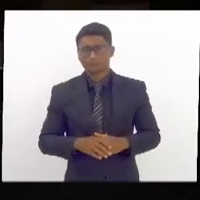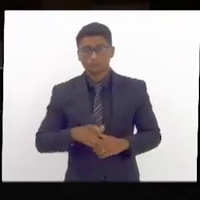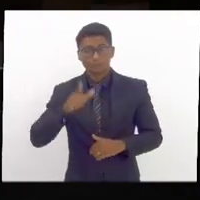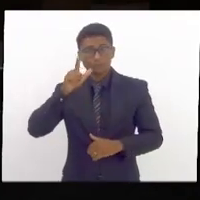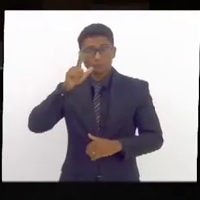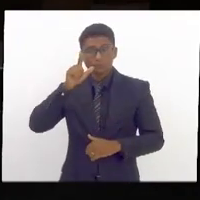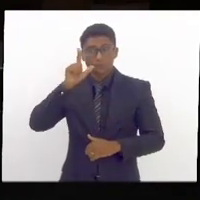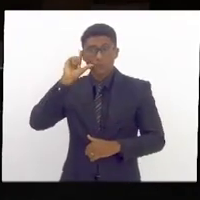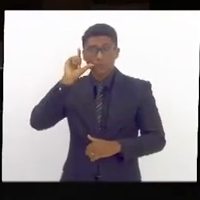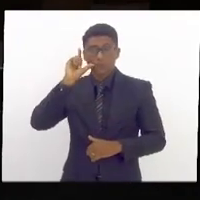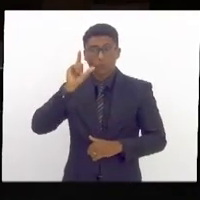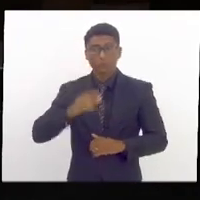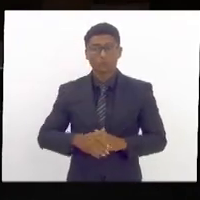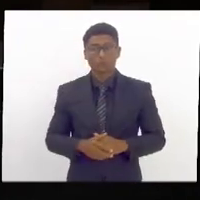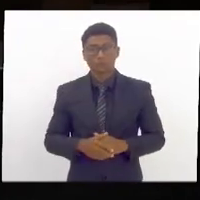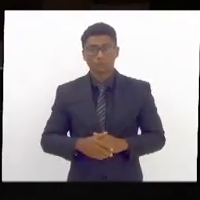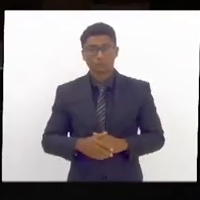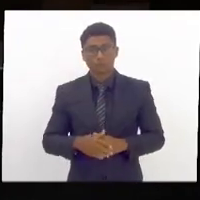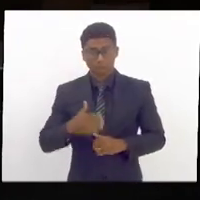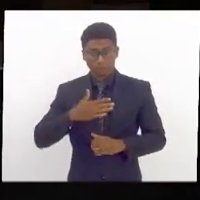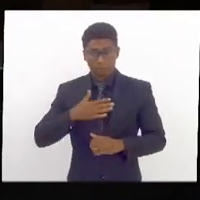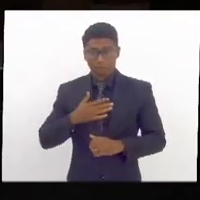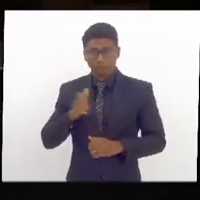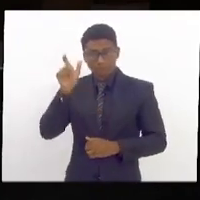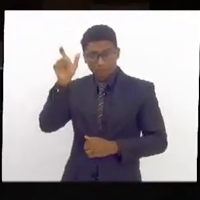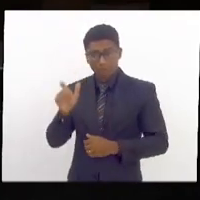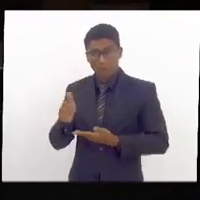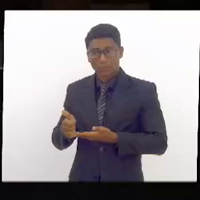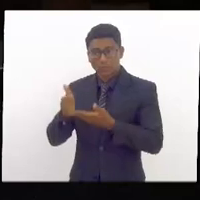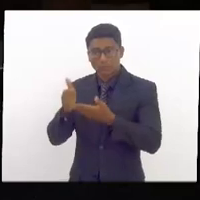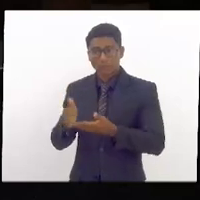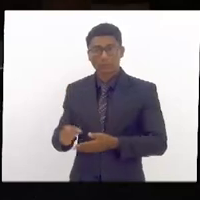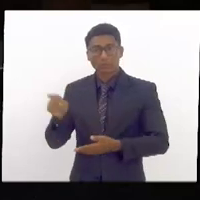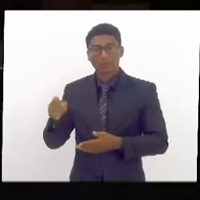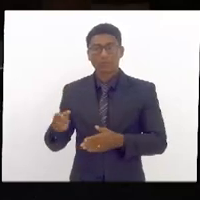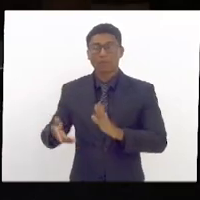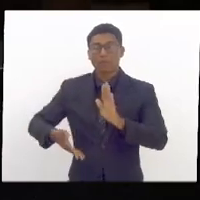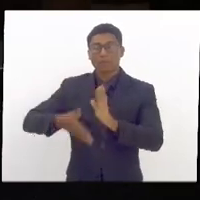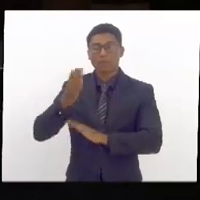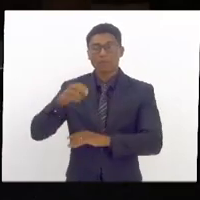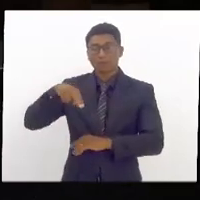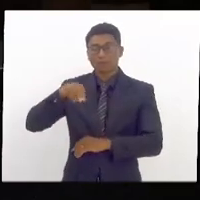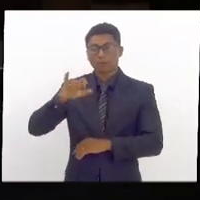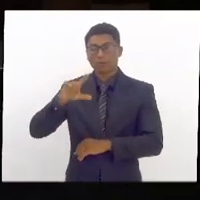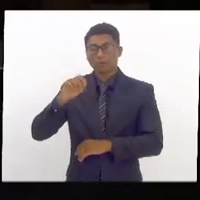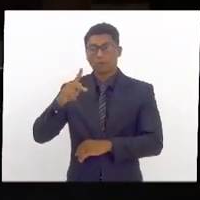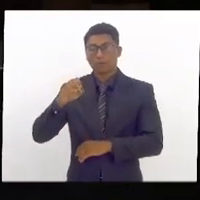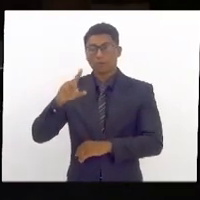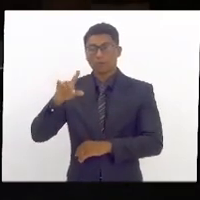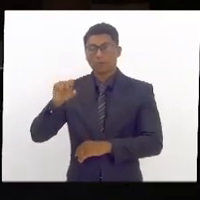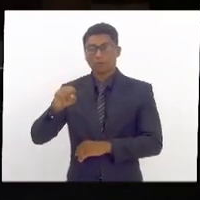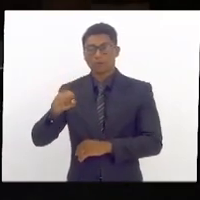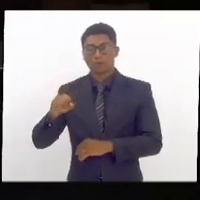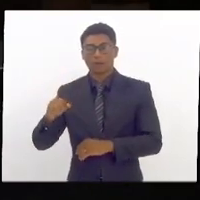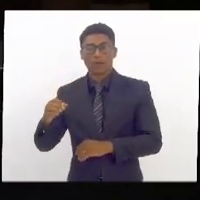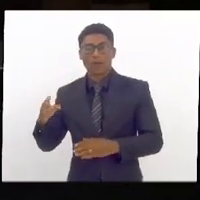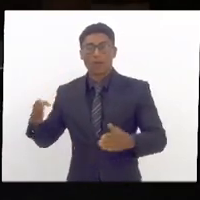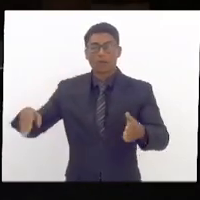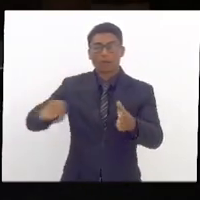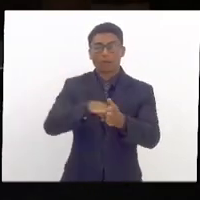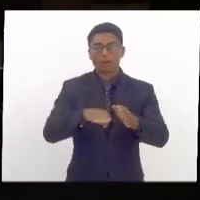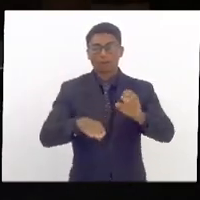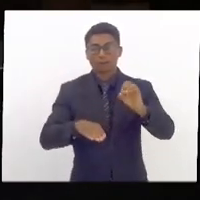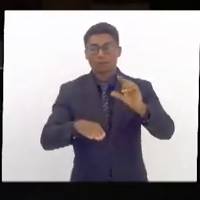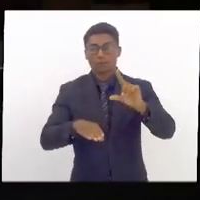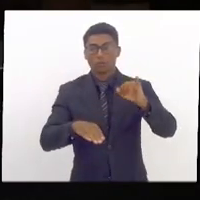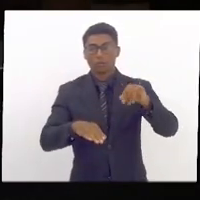ontem, o meu assessor, ele saiu de Nilópolis, foi até Olinda de carro, estacionou o carro dele em Olinda e